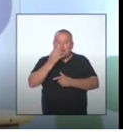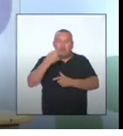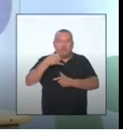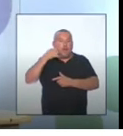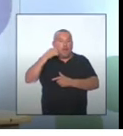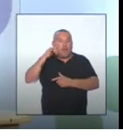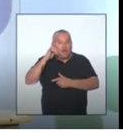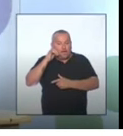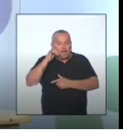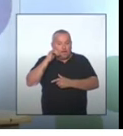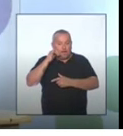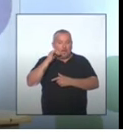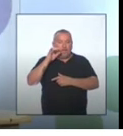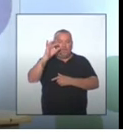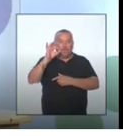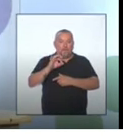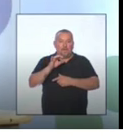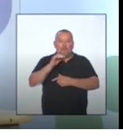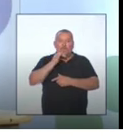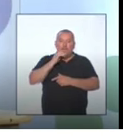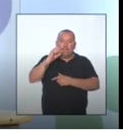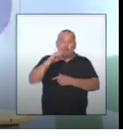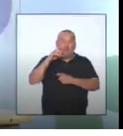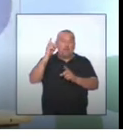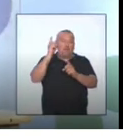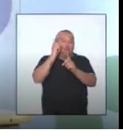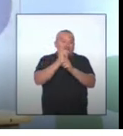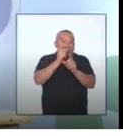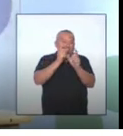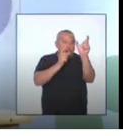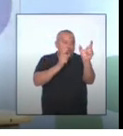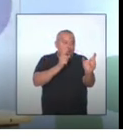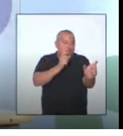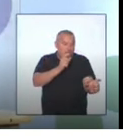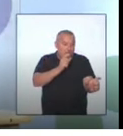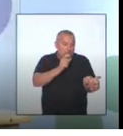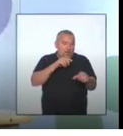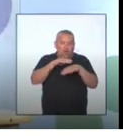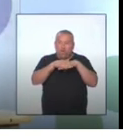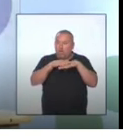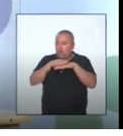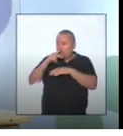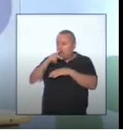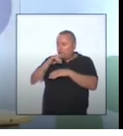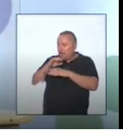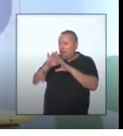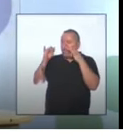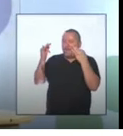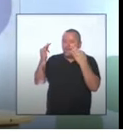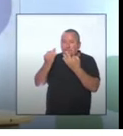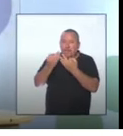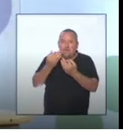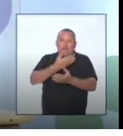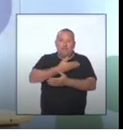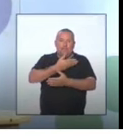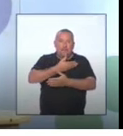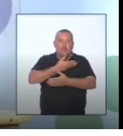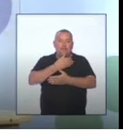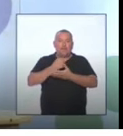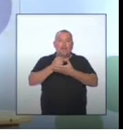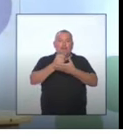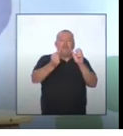né? É ideal que, assim, se quiser se encontrar com uma pessoa, comente com seus pais, com seus familiares, leve seus